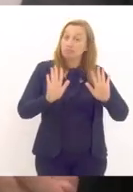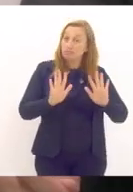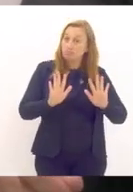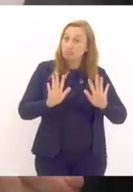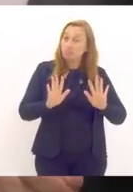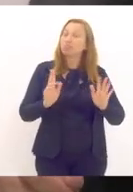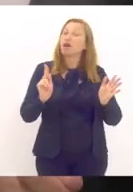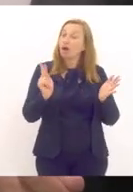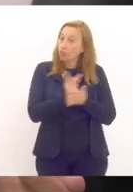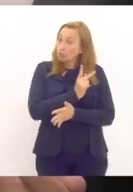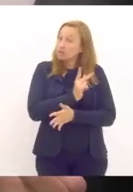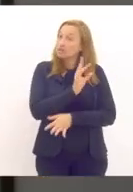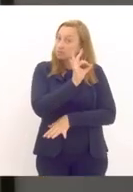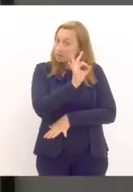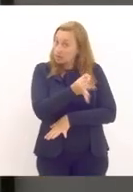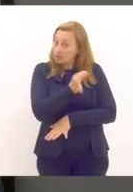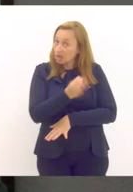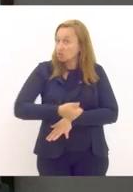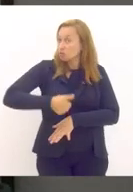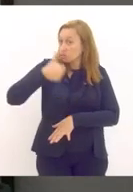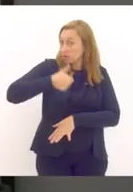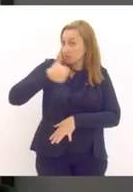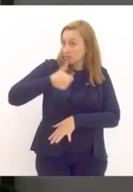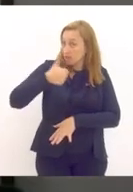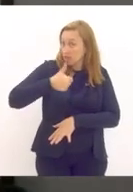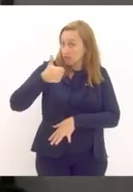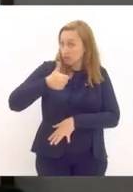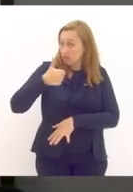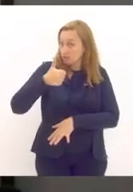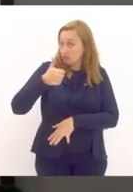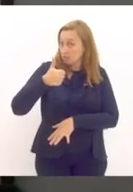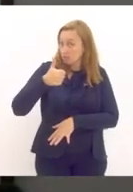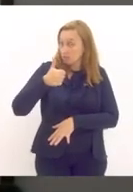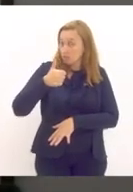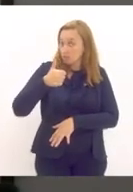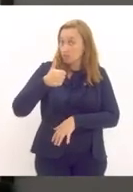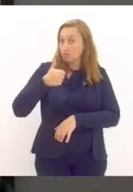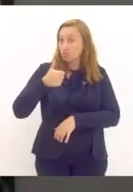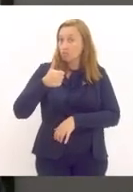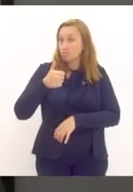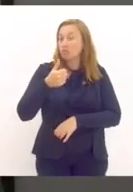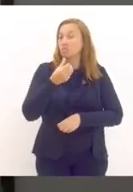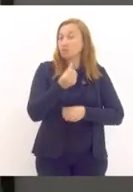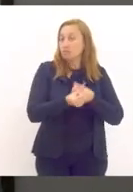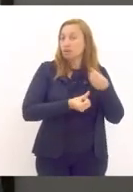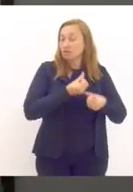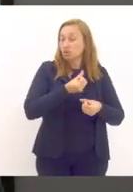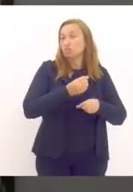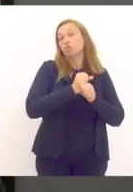estava acontecendo de fato no primeiro semestre do ano. A gente consegue observar isso com muita tranquilidade.